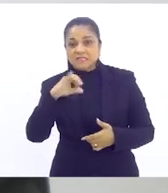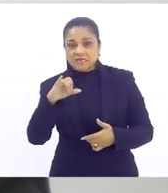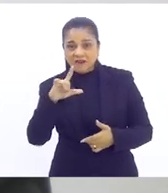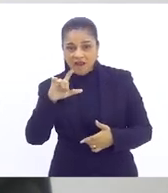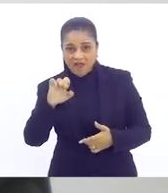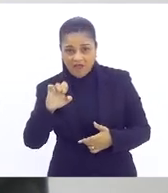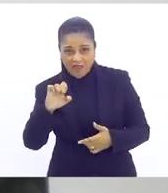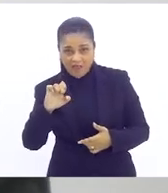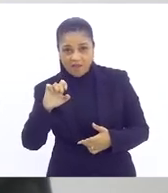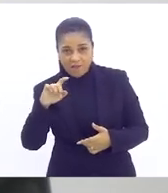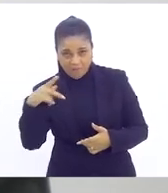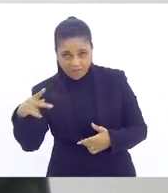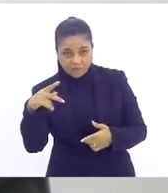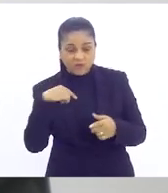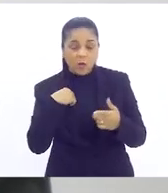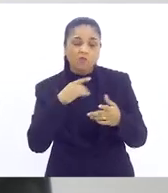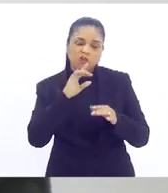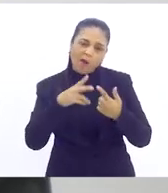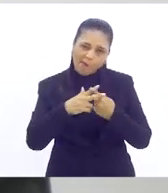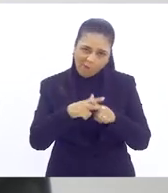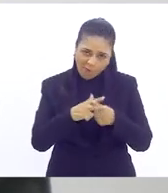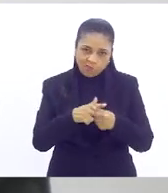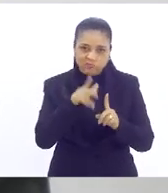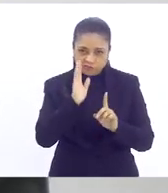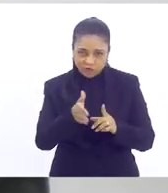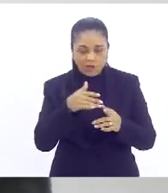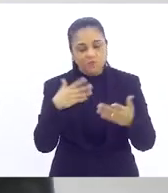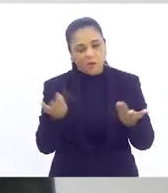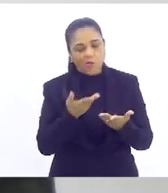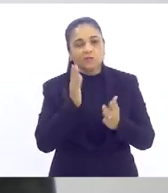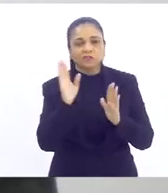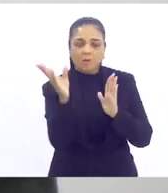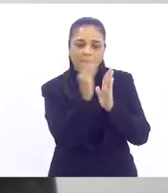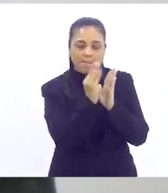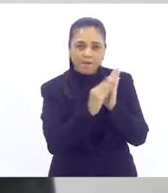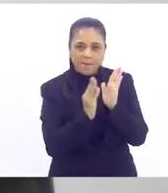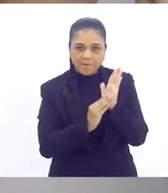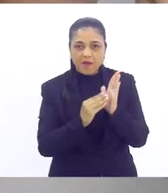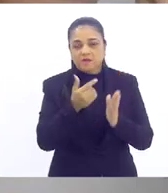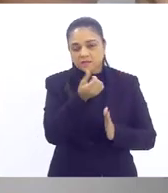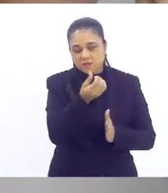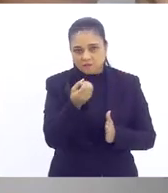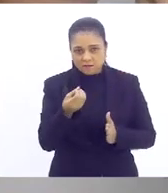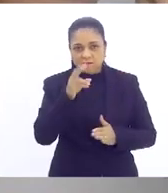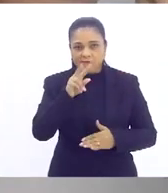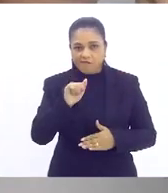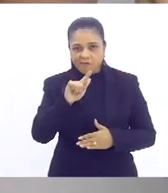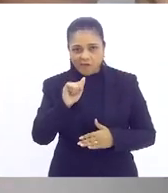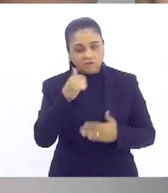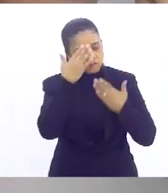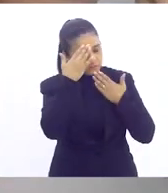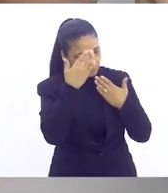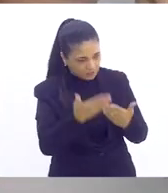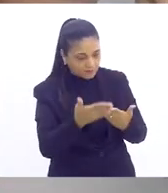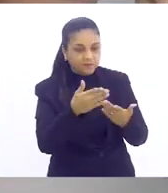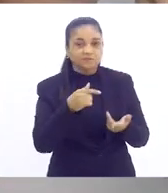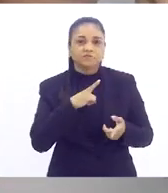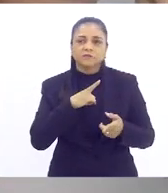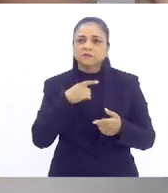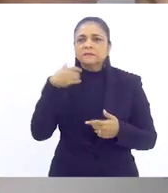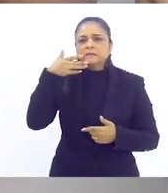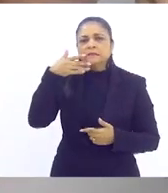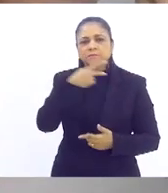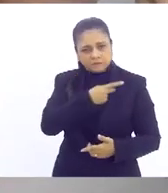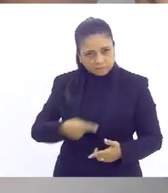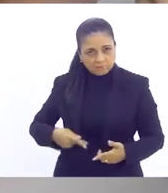corrigida porque o caderno desse ano já apontou a 600 vagas obrigada Presidente eu quero contribuir com